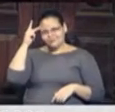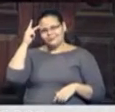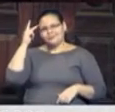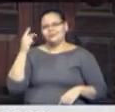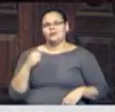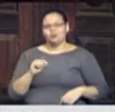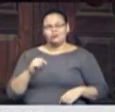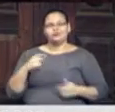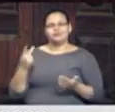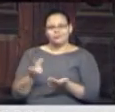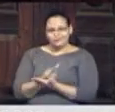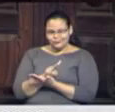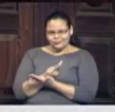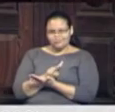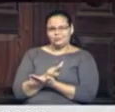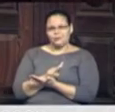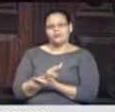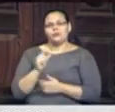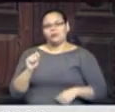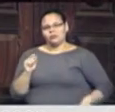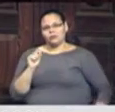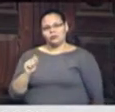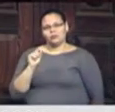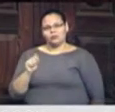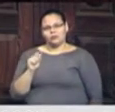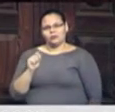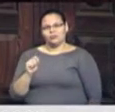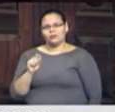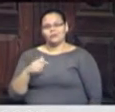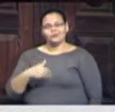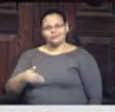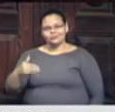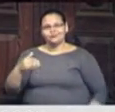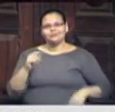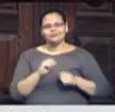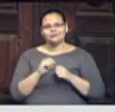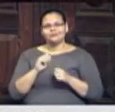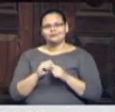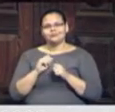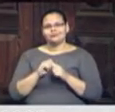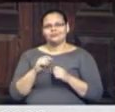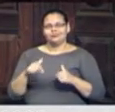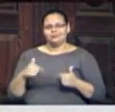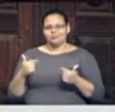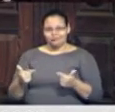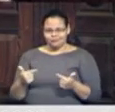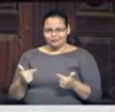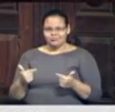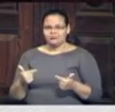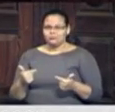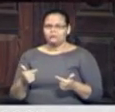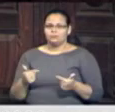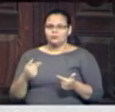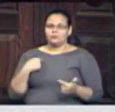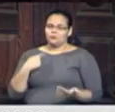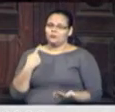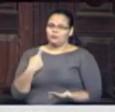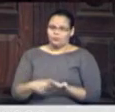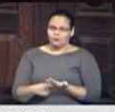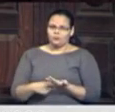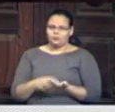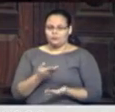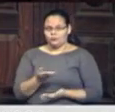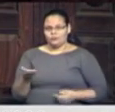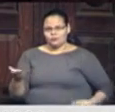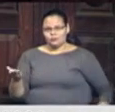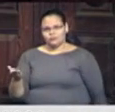sobre o que estava acontecendo e que providências deveriam ser adotadas. Me comprometi com